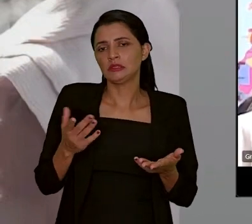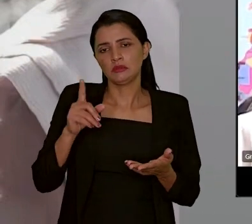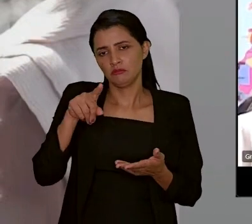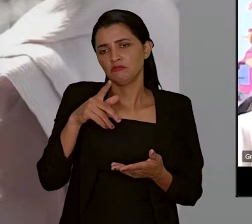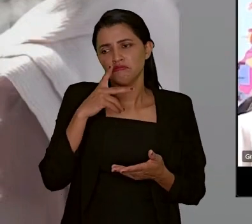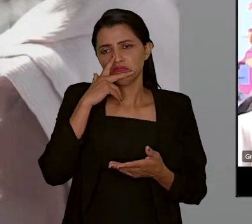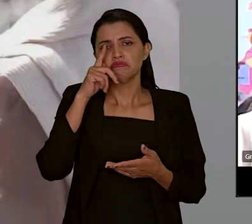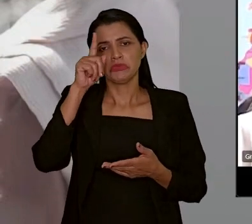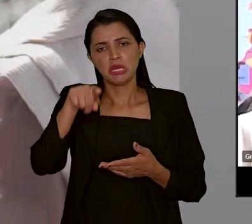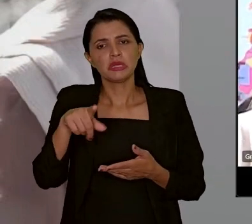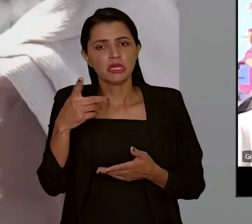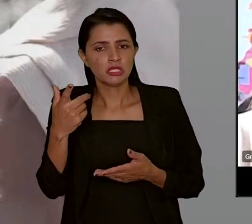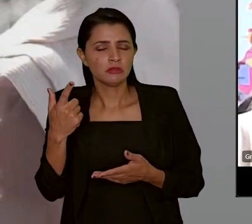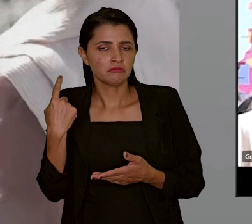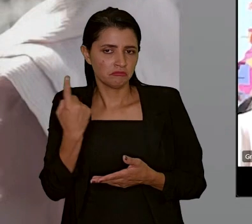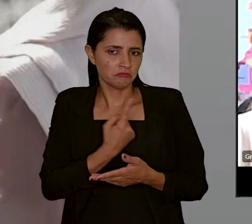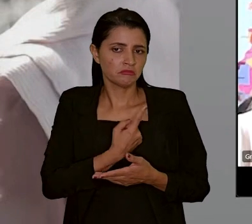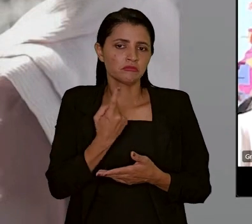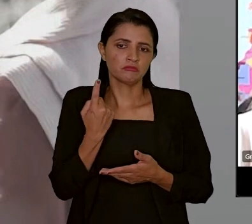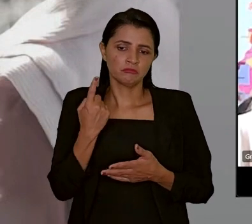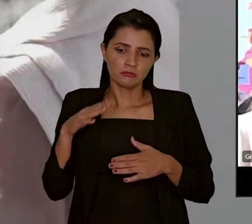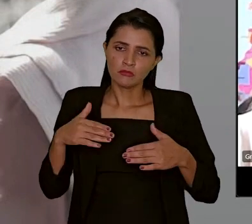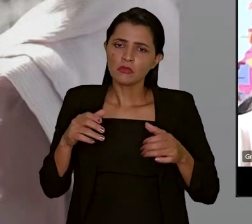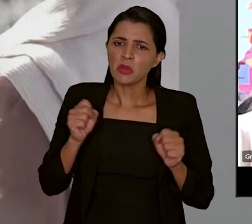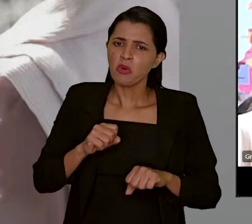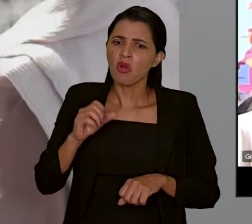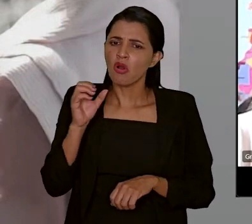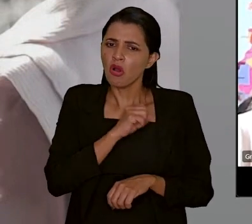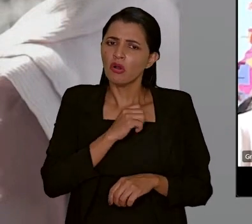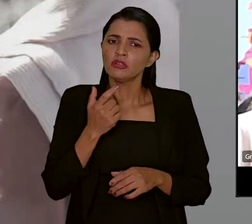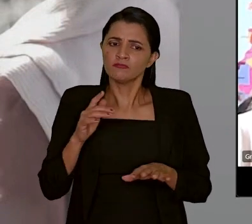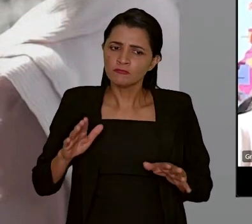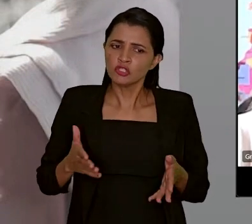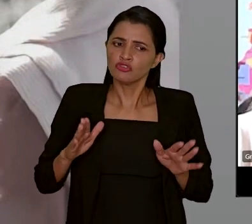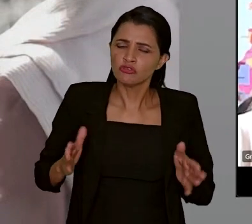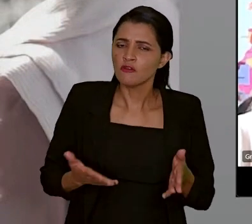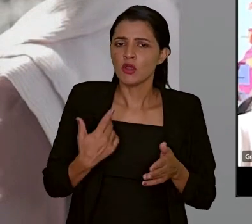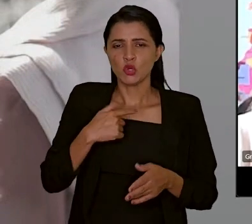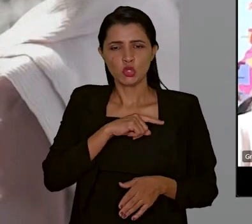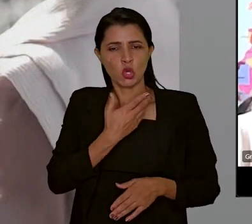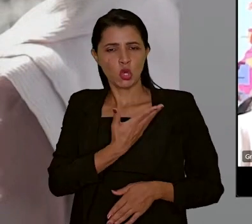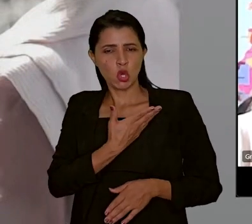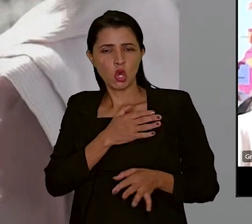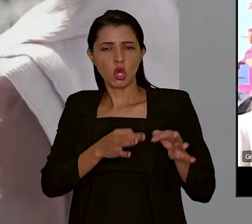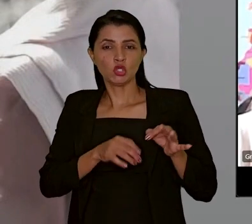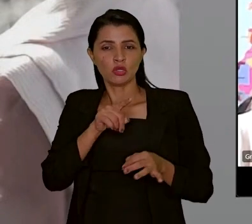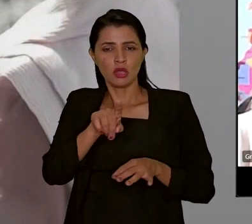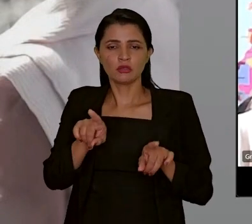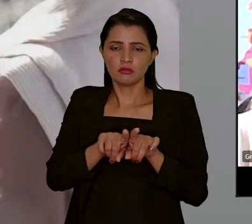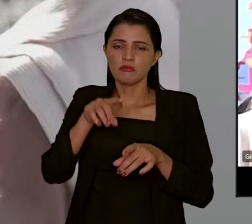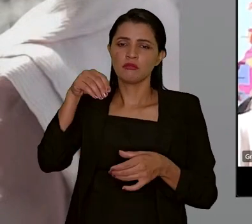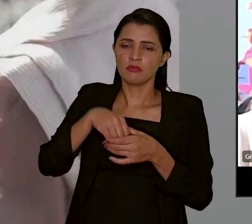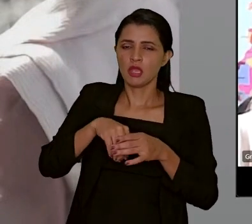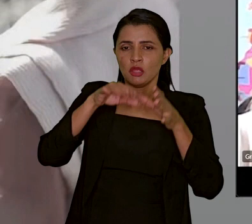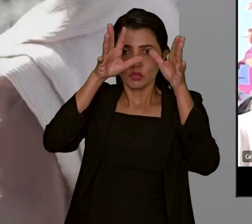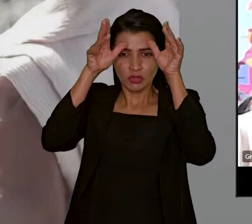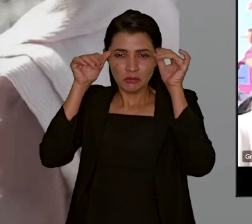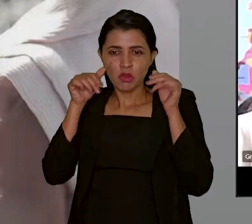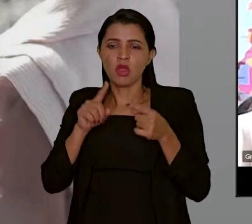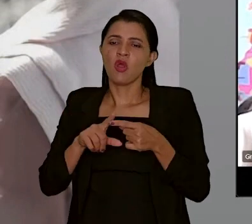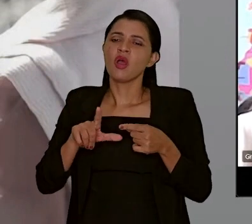me parece que a gente pode caminhar muito nisso aí para incentivar os nossos colegas, né, nós no tribunal, o Guilherme,